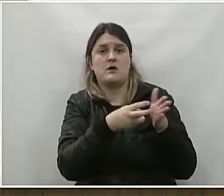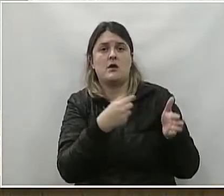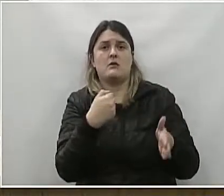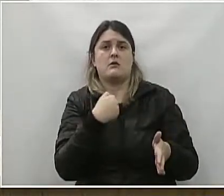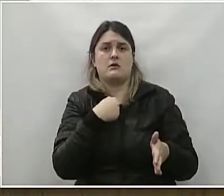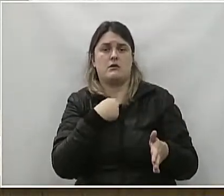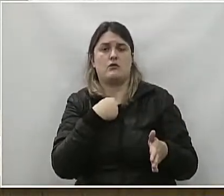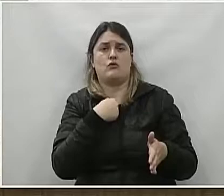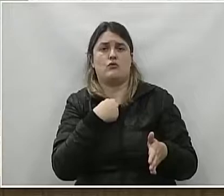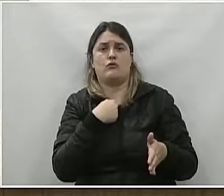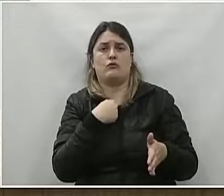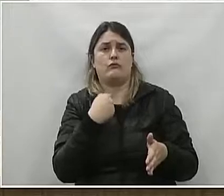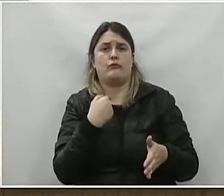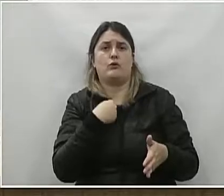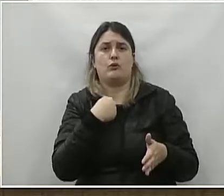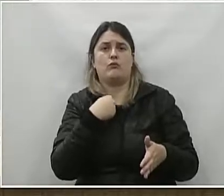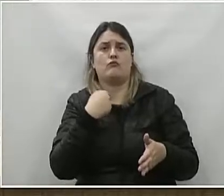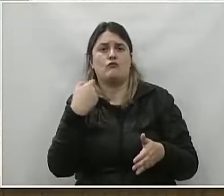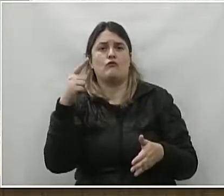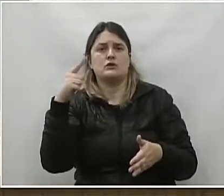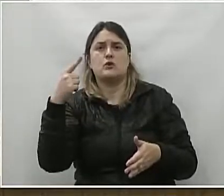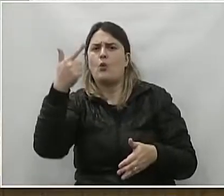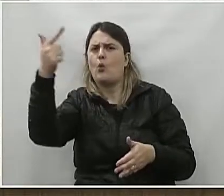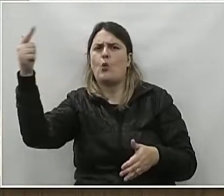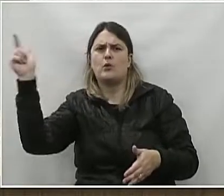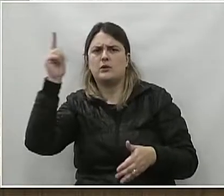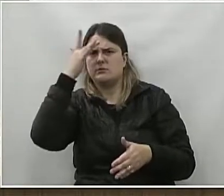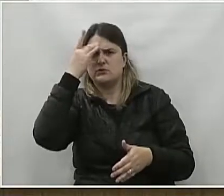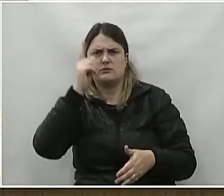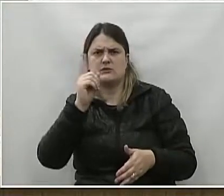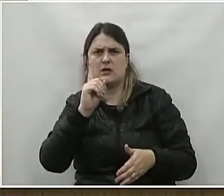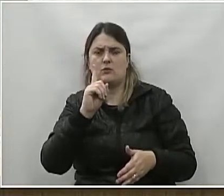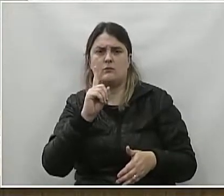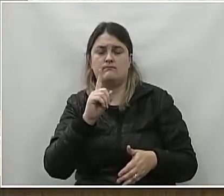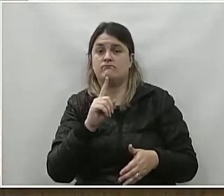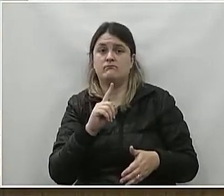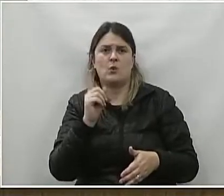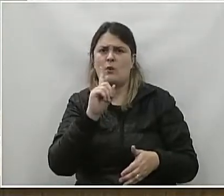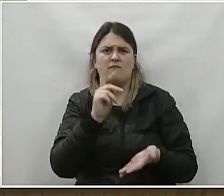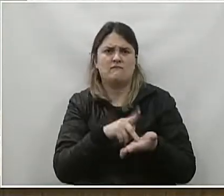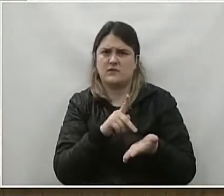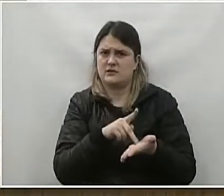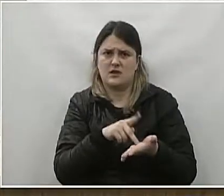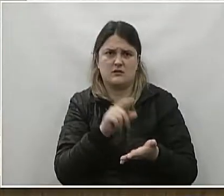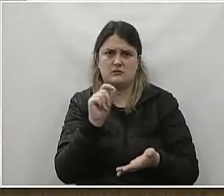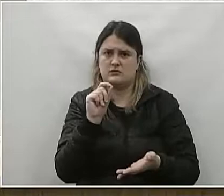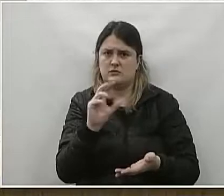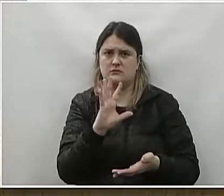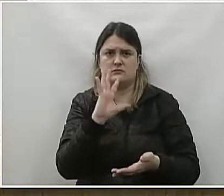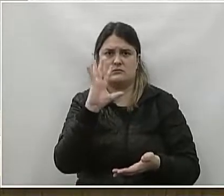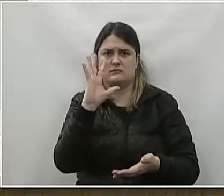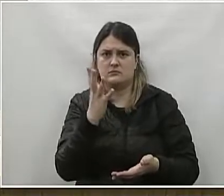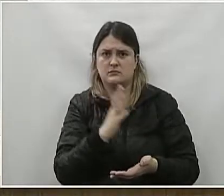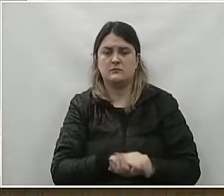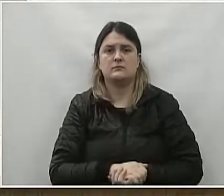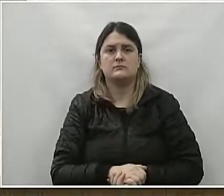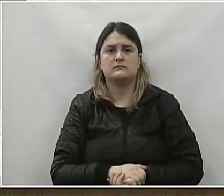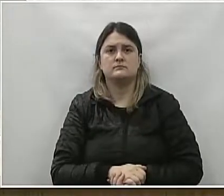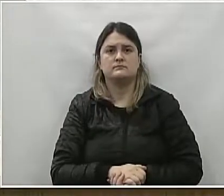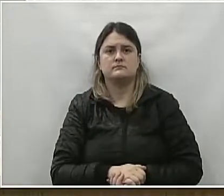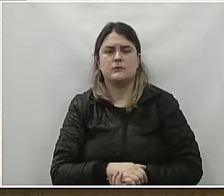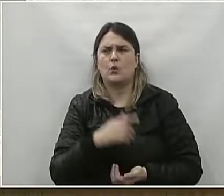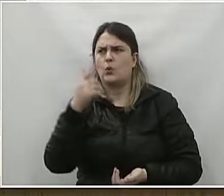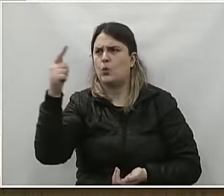eu, os outros não. Mas não é uma verdade isso que está acontecendo.